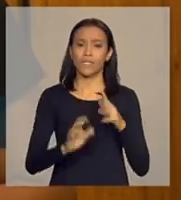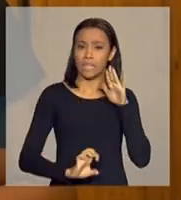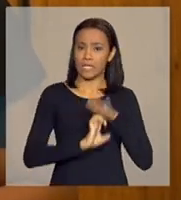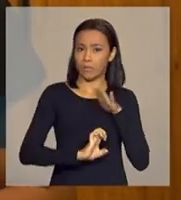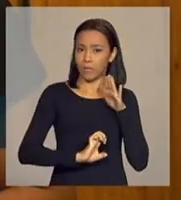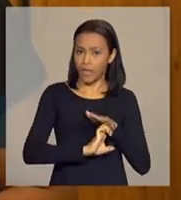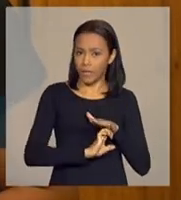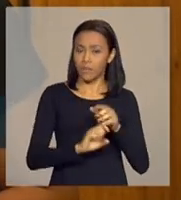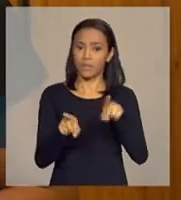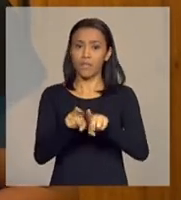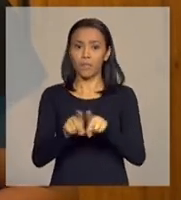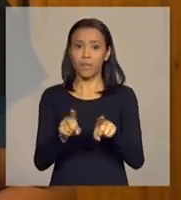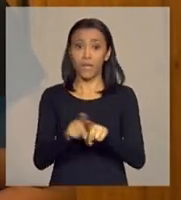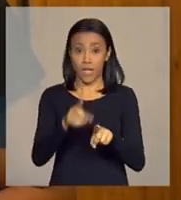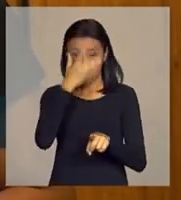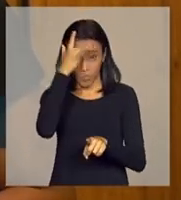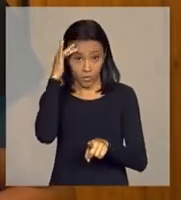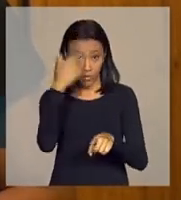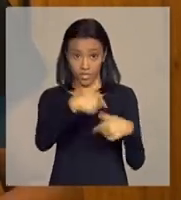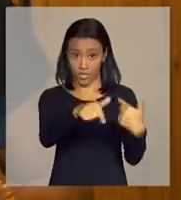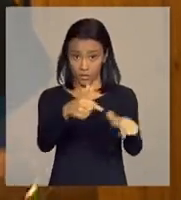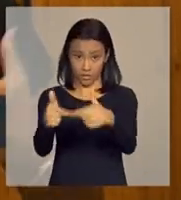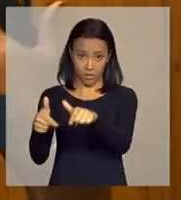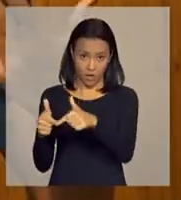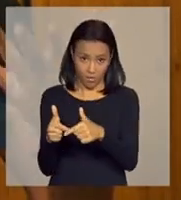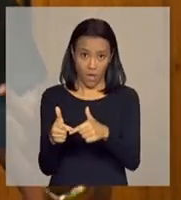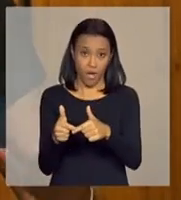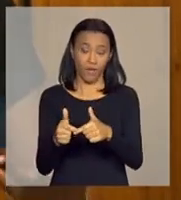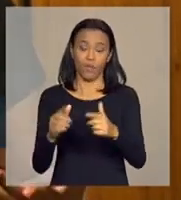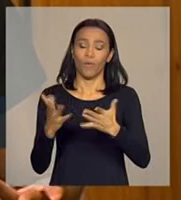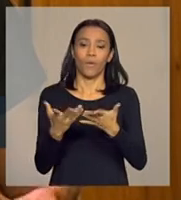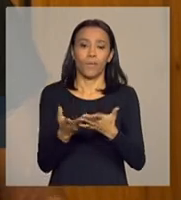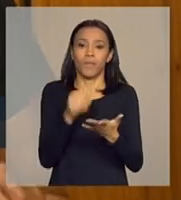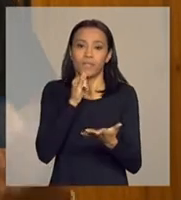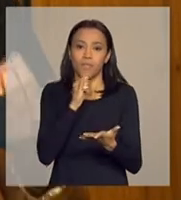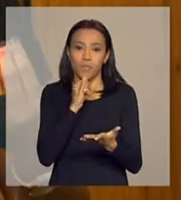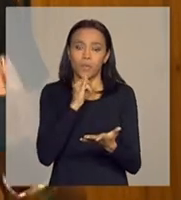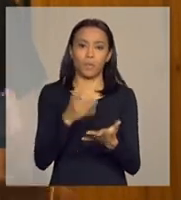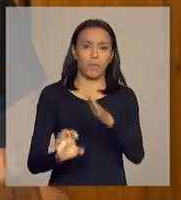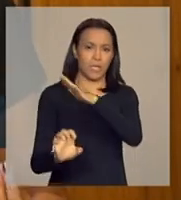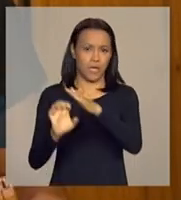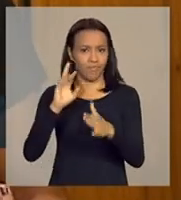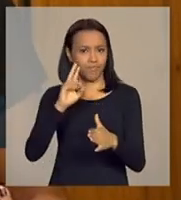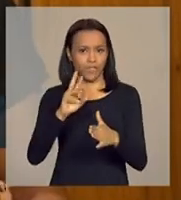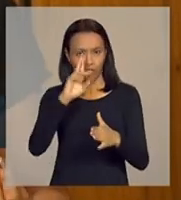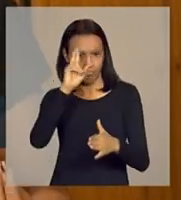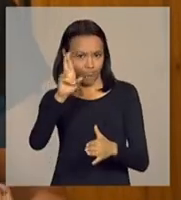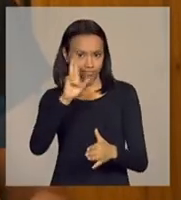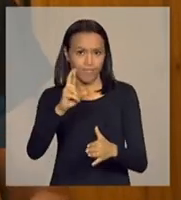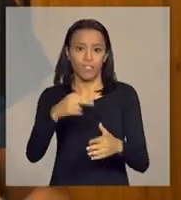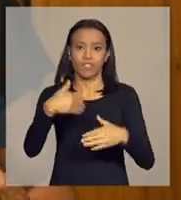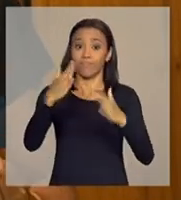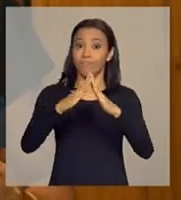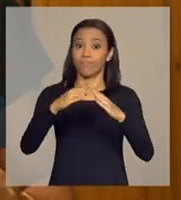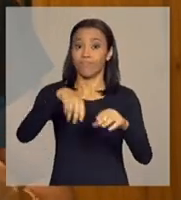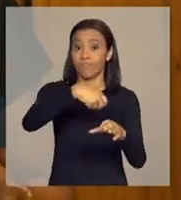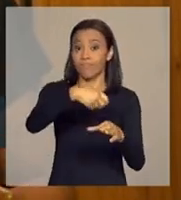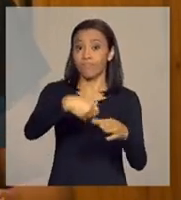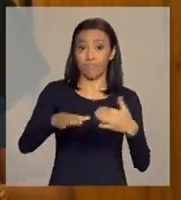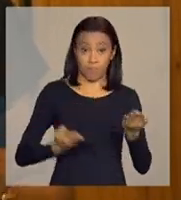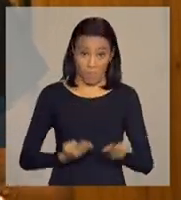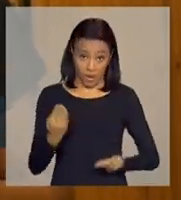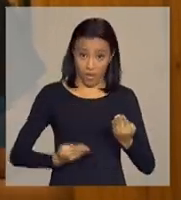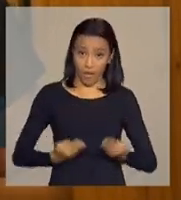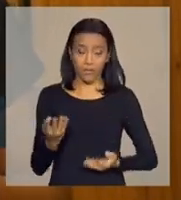empresas e os empregadores de trabalhadores domésticos nós todos os empregadores trabalhadores ganharam novas atribuições fiscais e